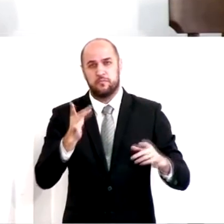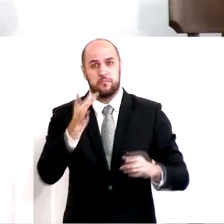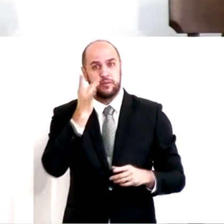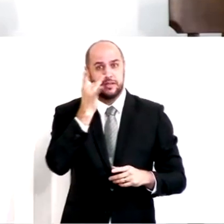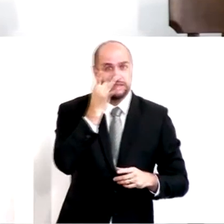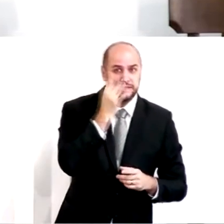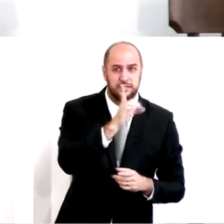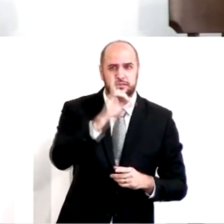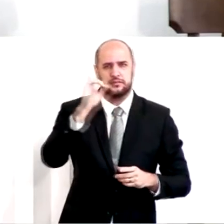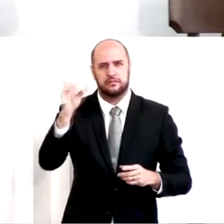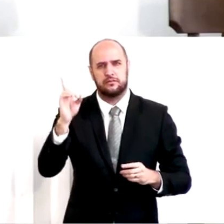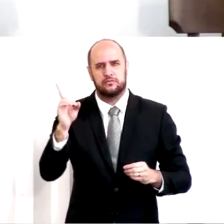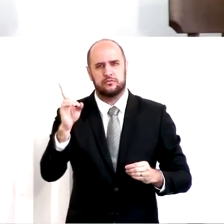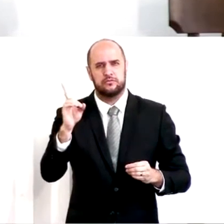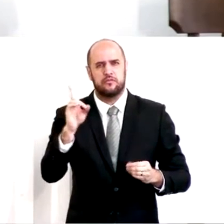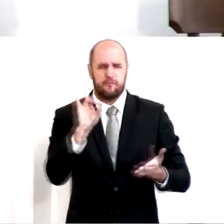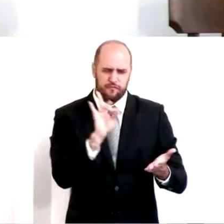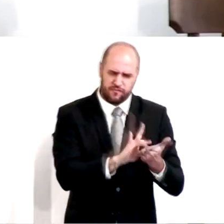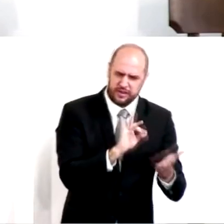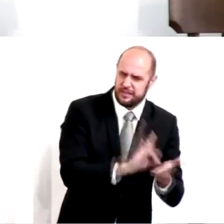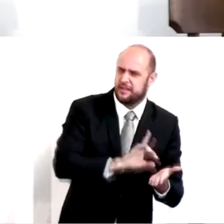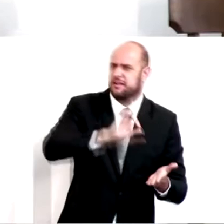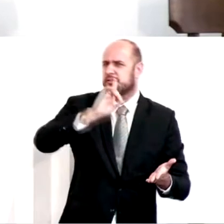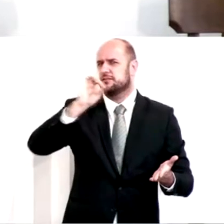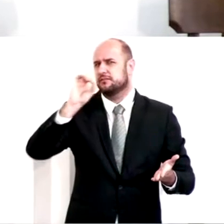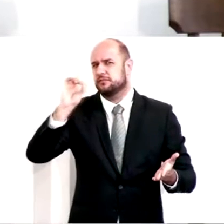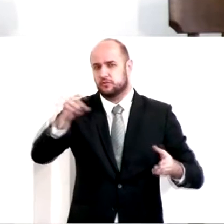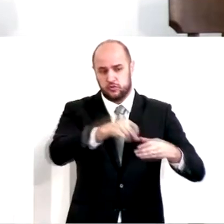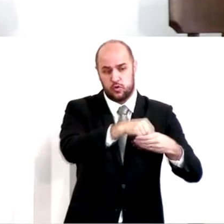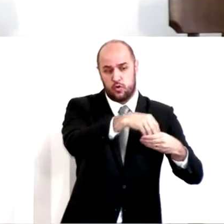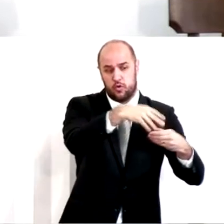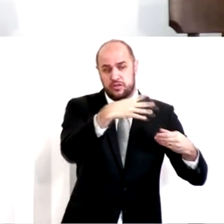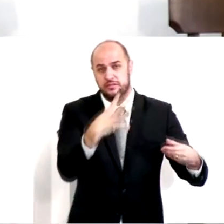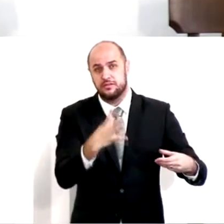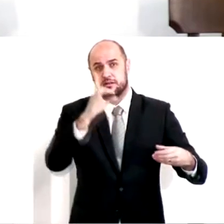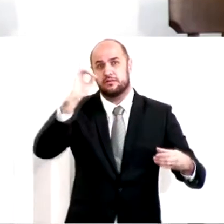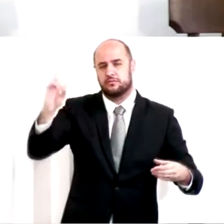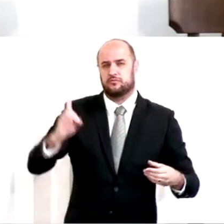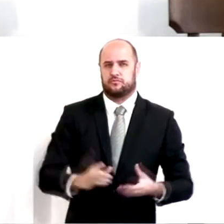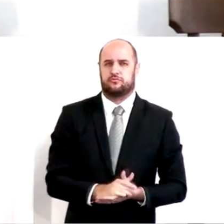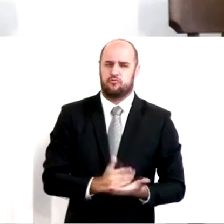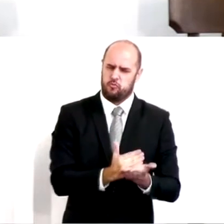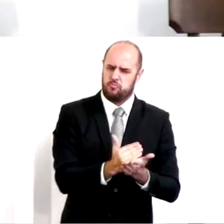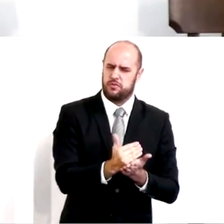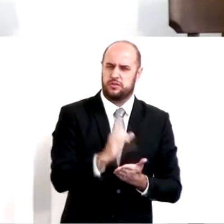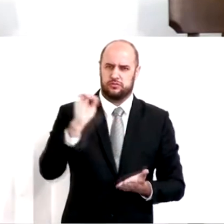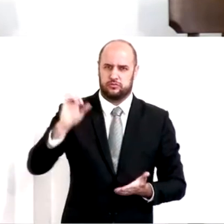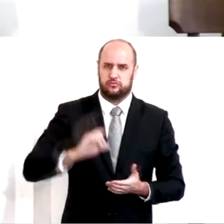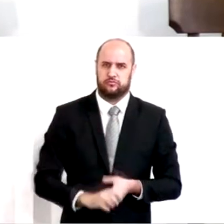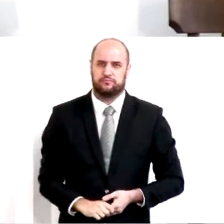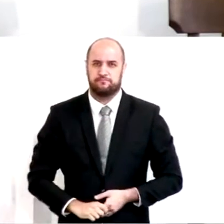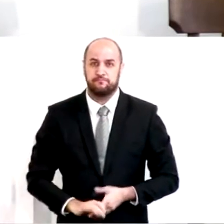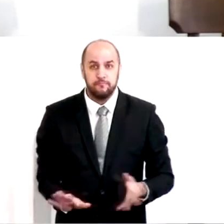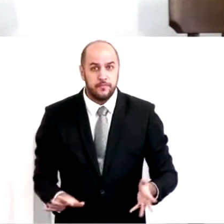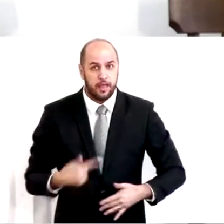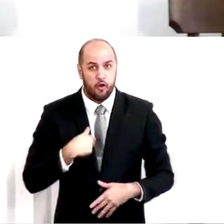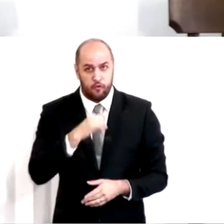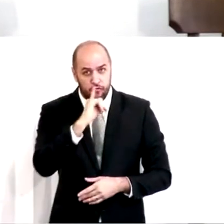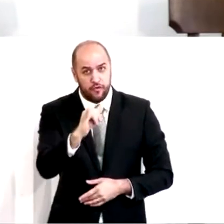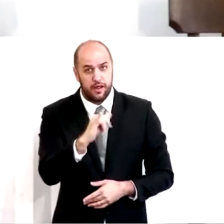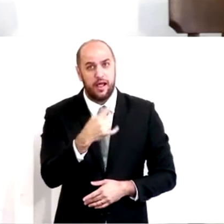e a origem da palavra de Deus. É da parte de Deus. Com isso estou querendo dizer, meus irmãos, nós podemos